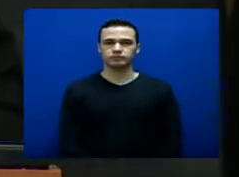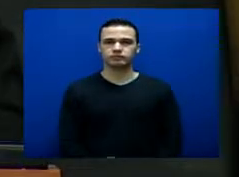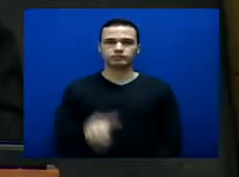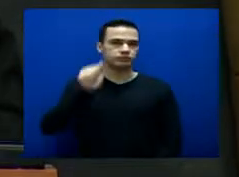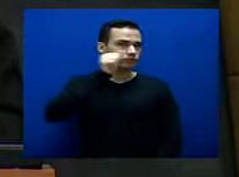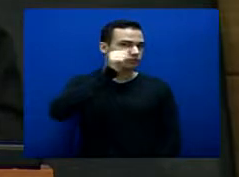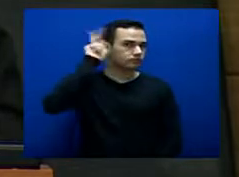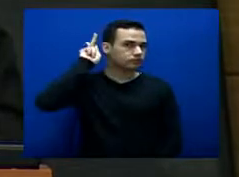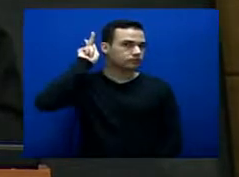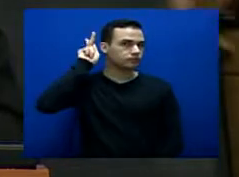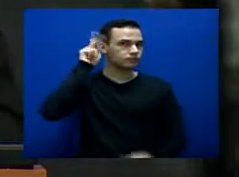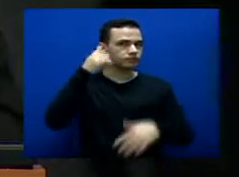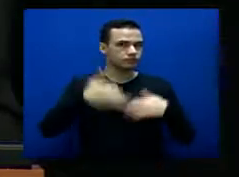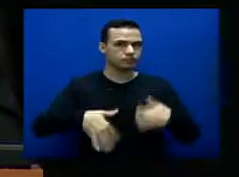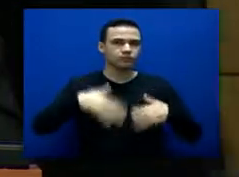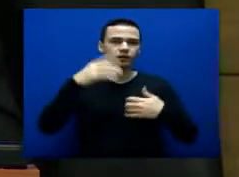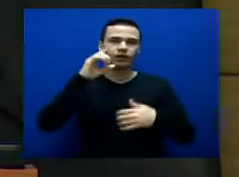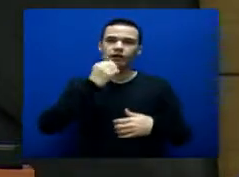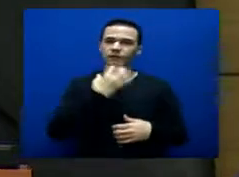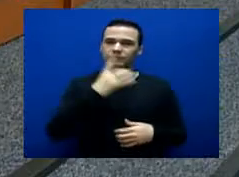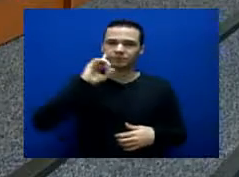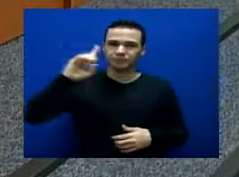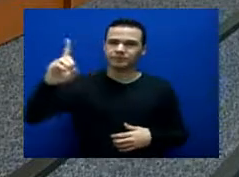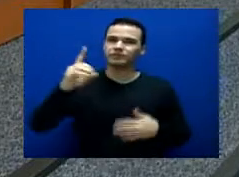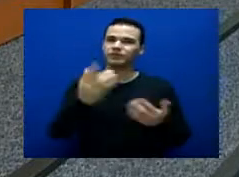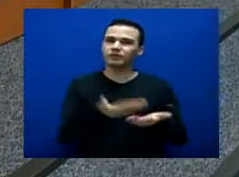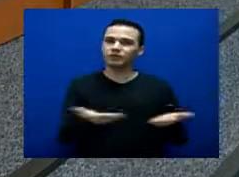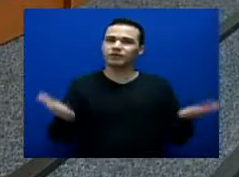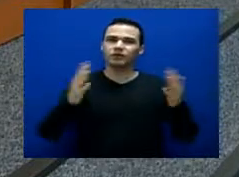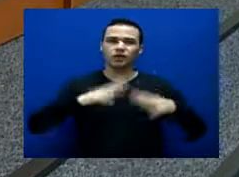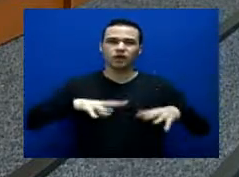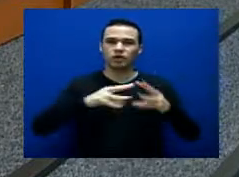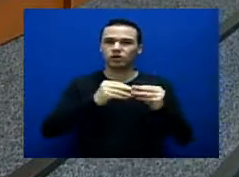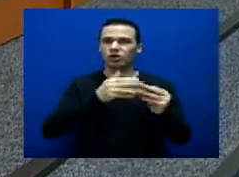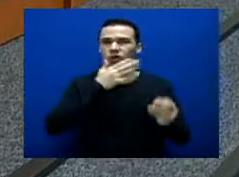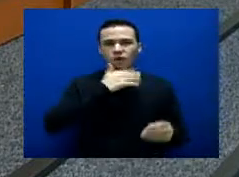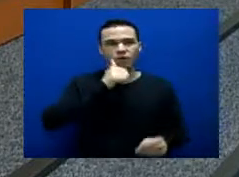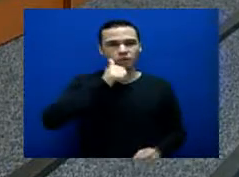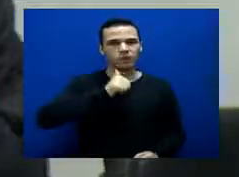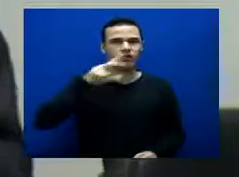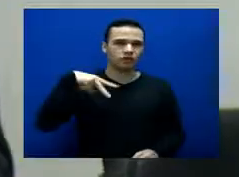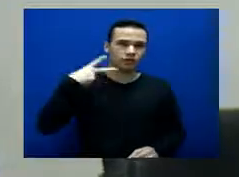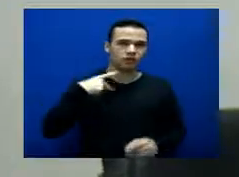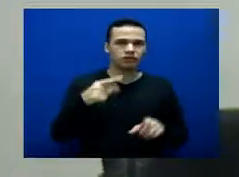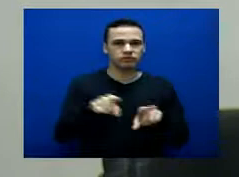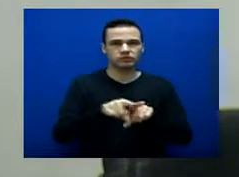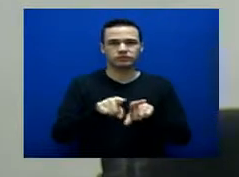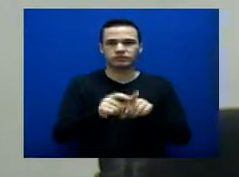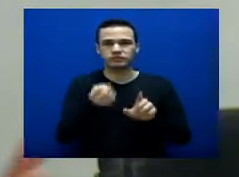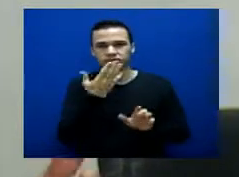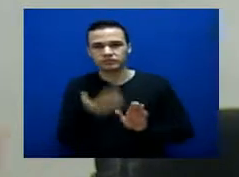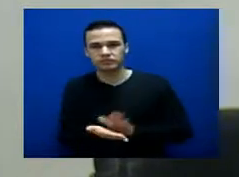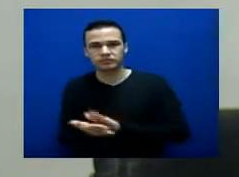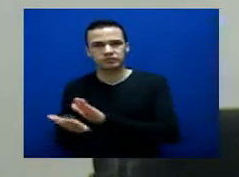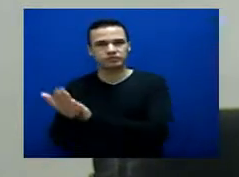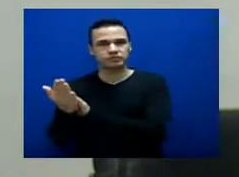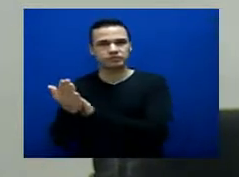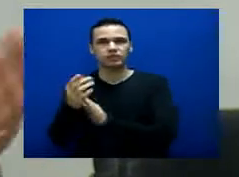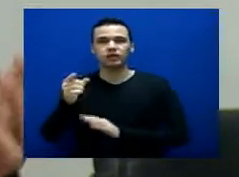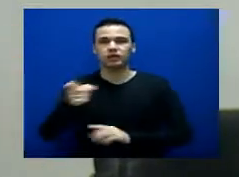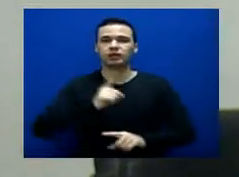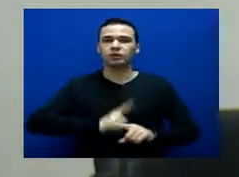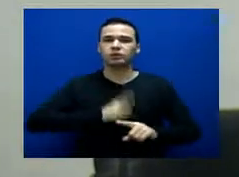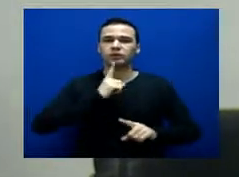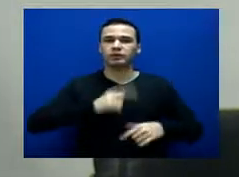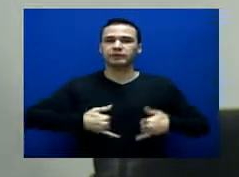Pastor Apolo. Bom dia, senhor presidente, novos vereadores, vereadoras, todos que nos assistem. Também gostaria de fazer um voto de congratulações pela